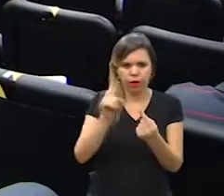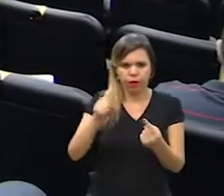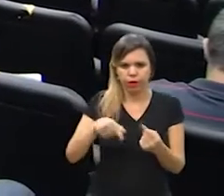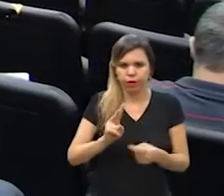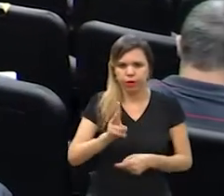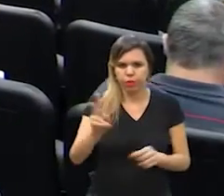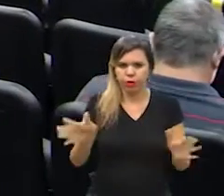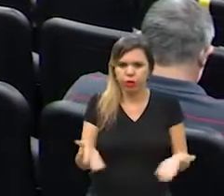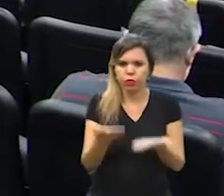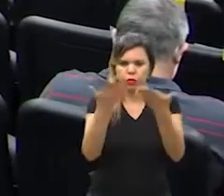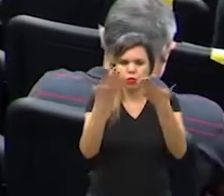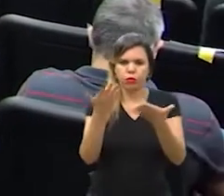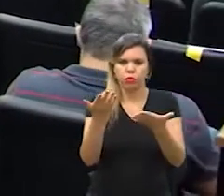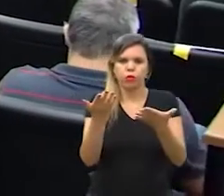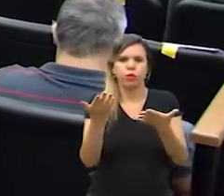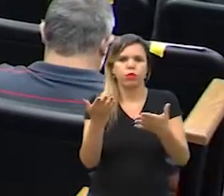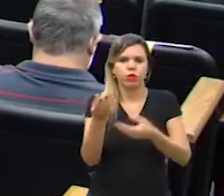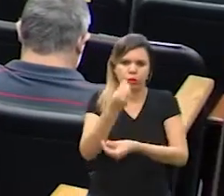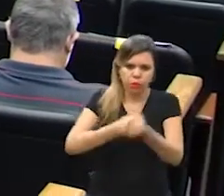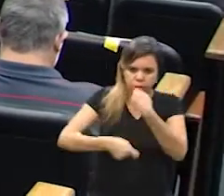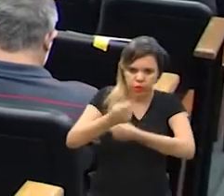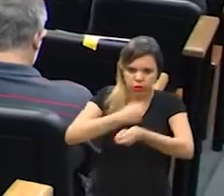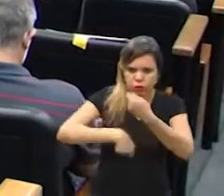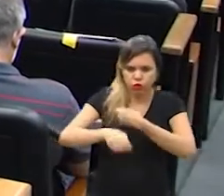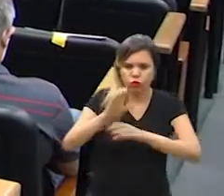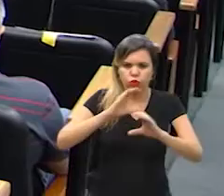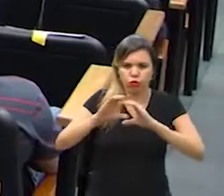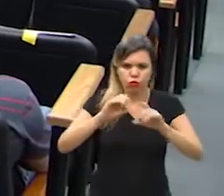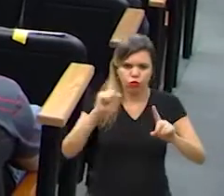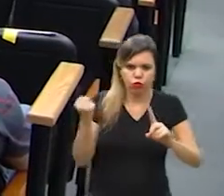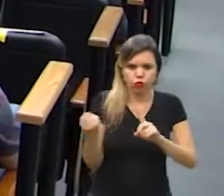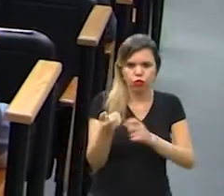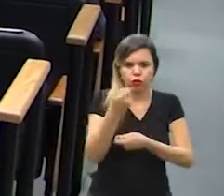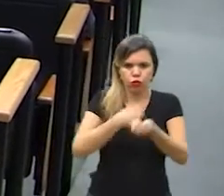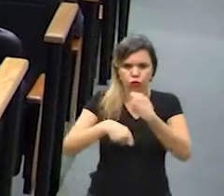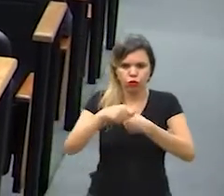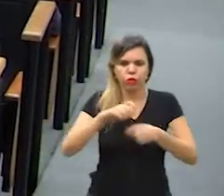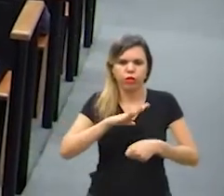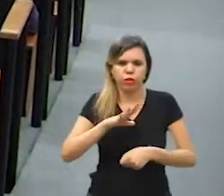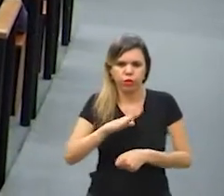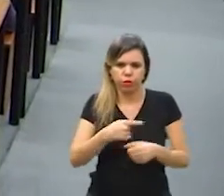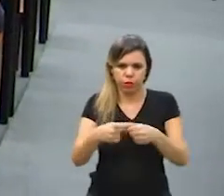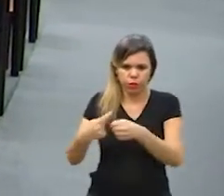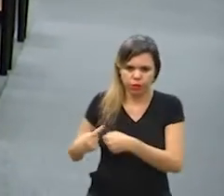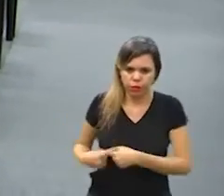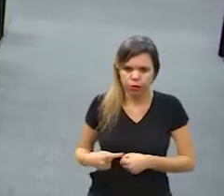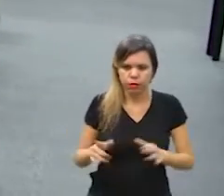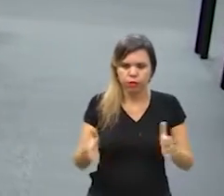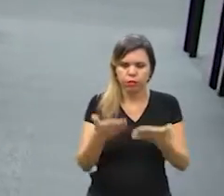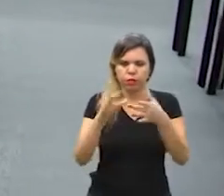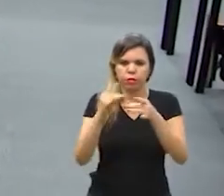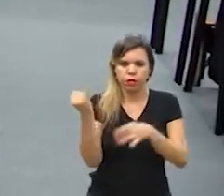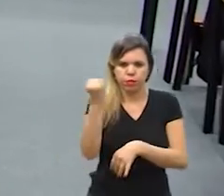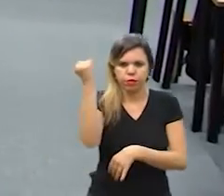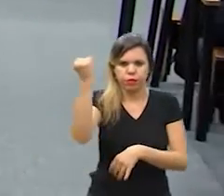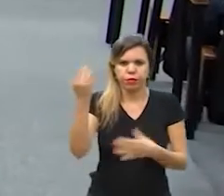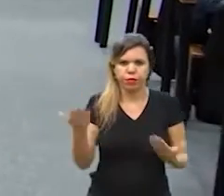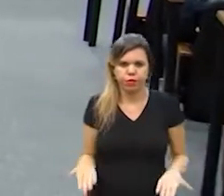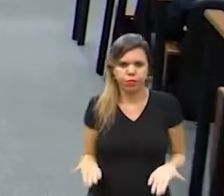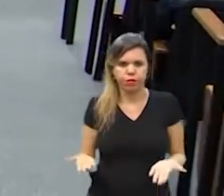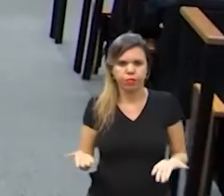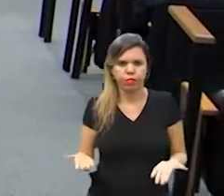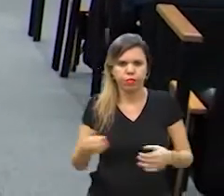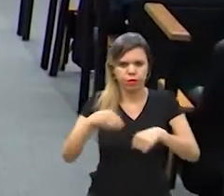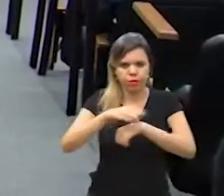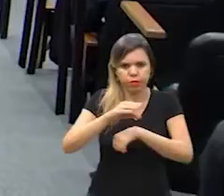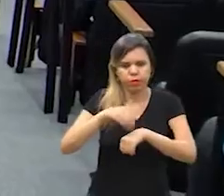principal finalidade sempre foi promover a integração administrativa, econômica e social dos municípios. Ele se torna ainda mais